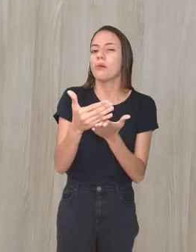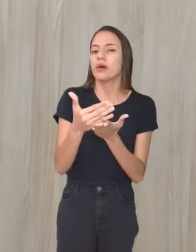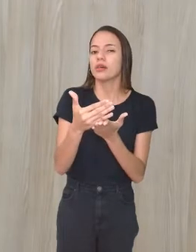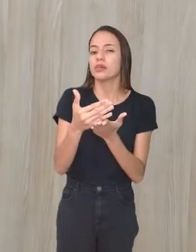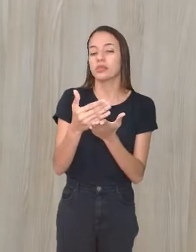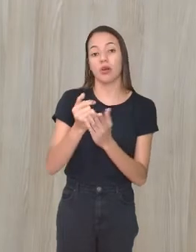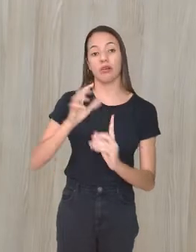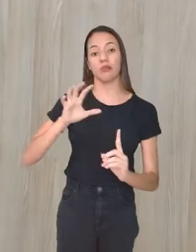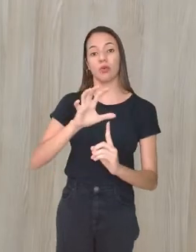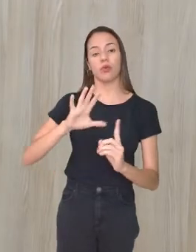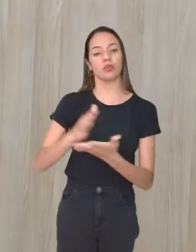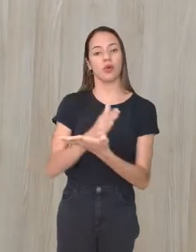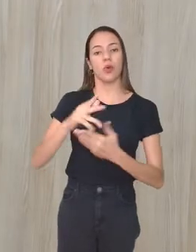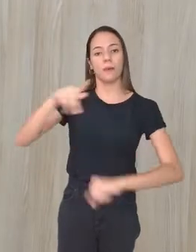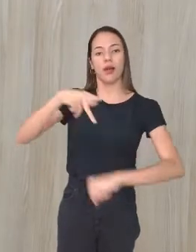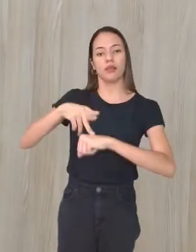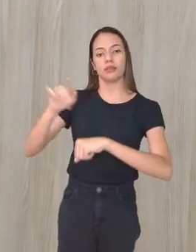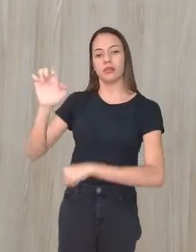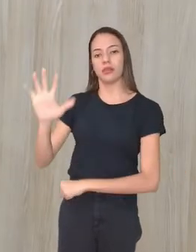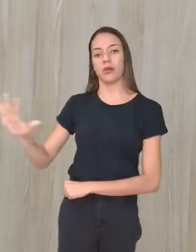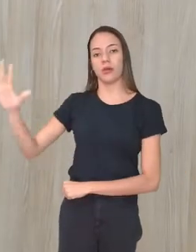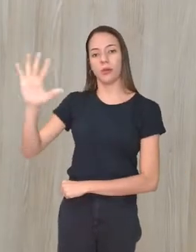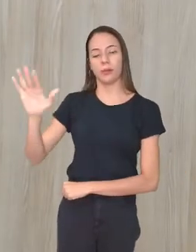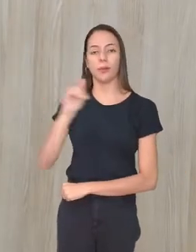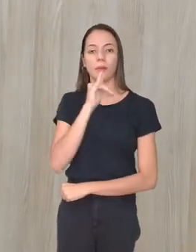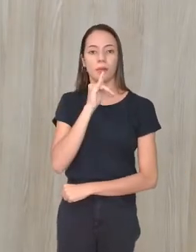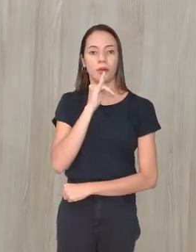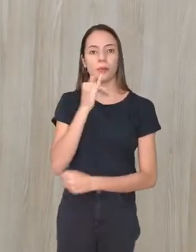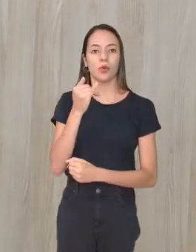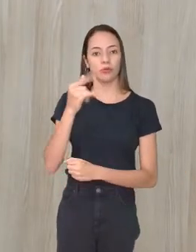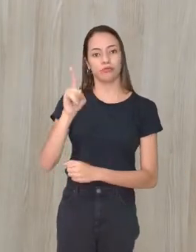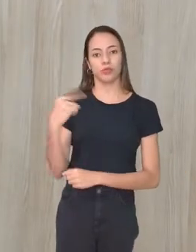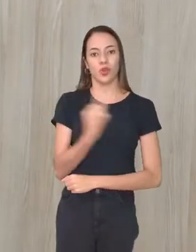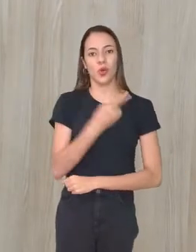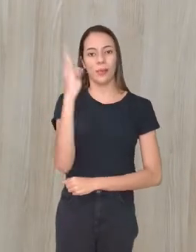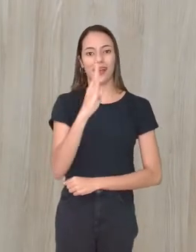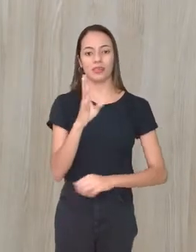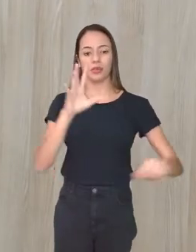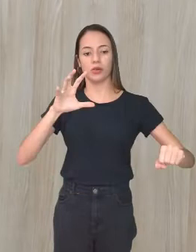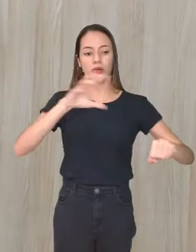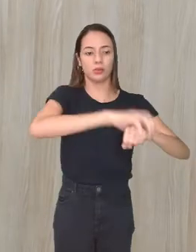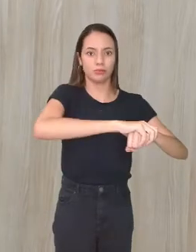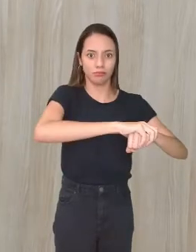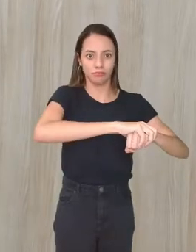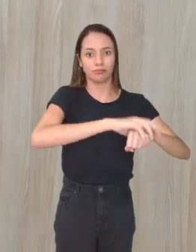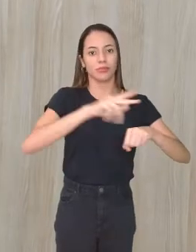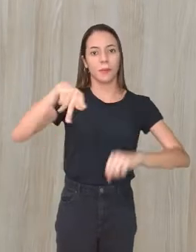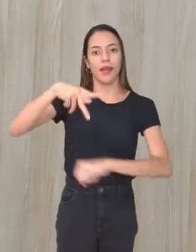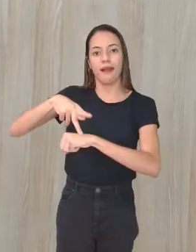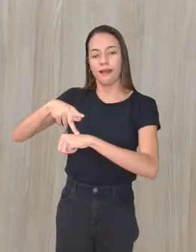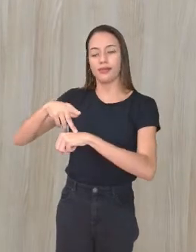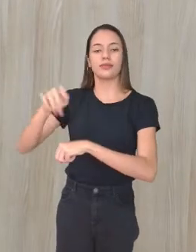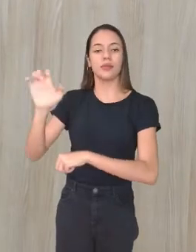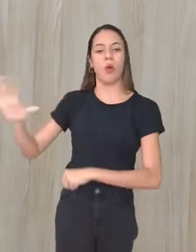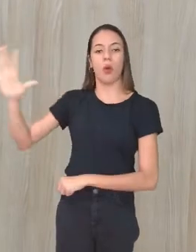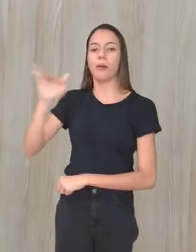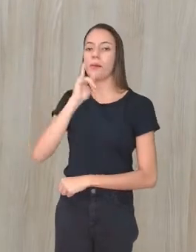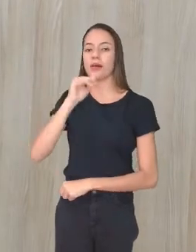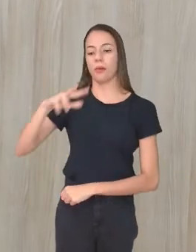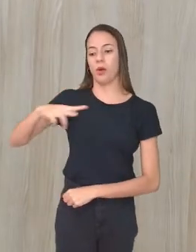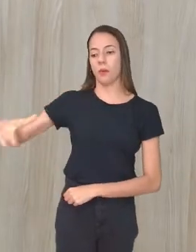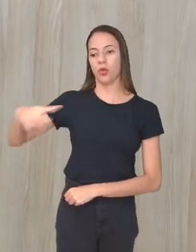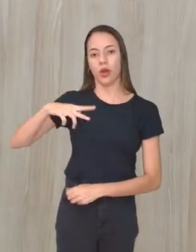alguns países da Europa. Como nós fomos colonizados por países da Europa, como Portugal principalmente, mas